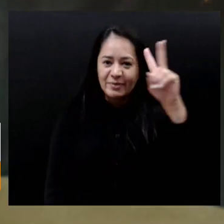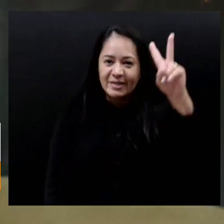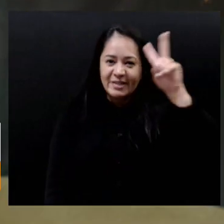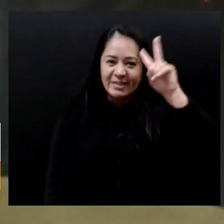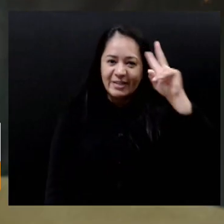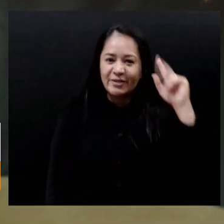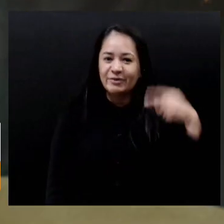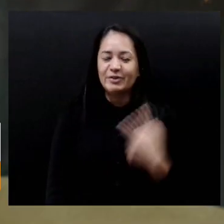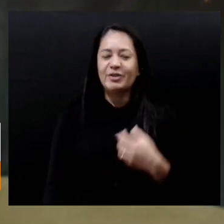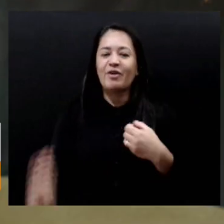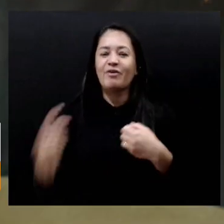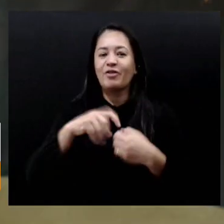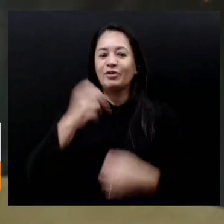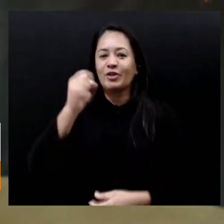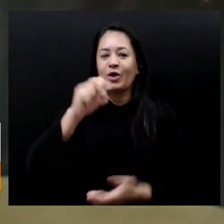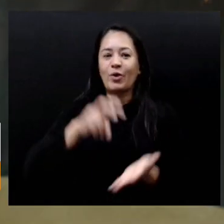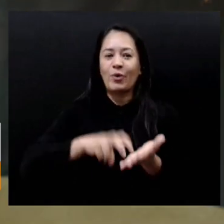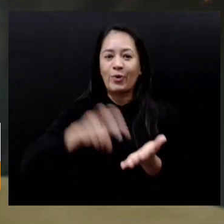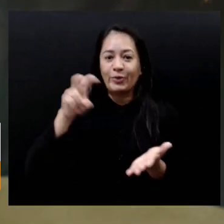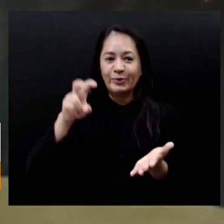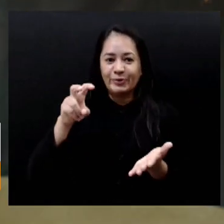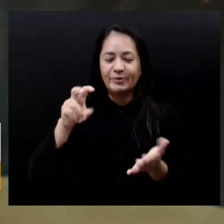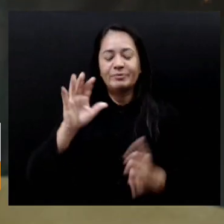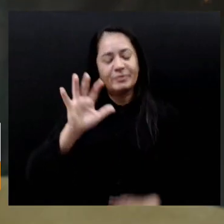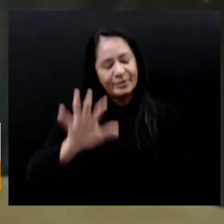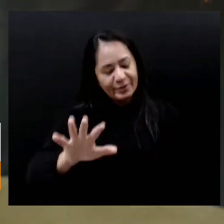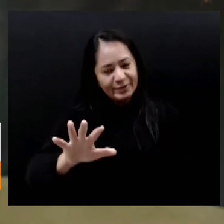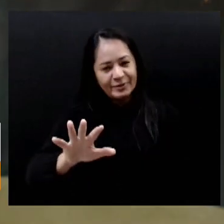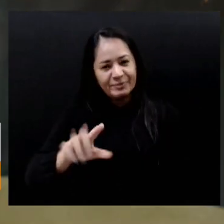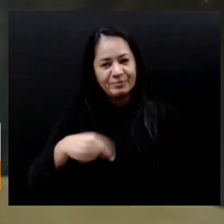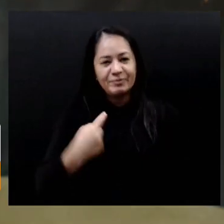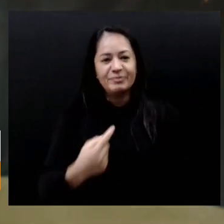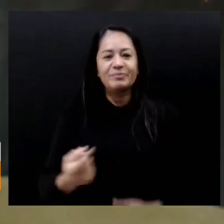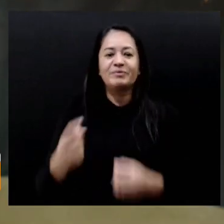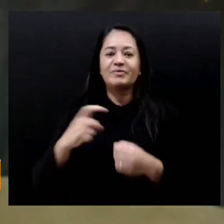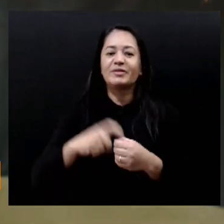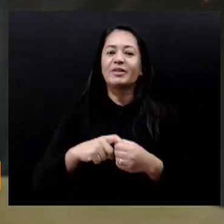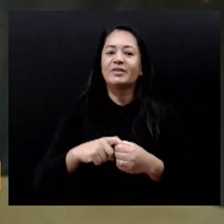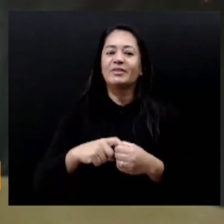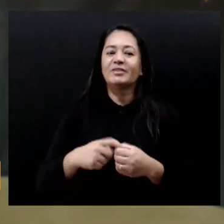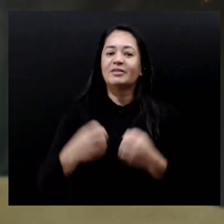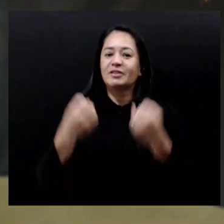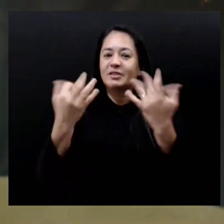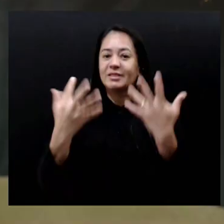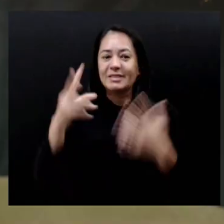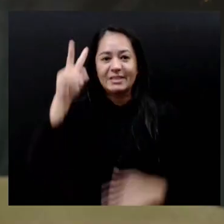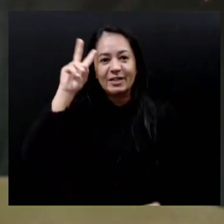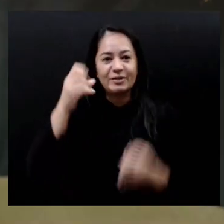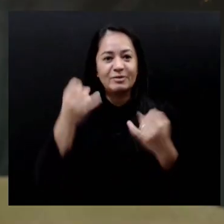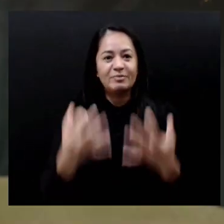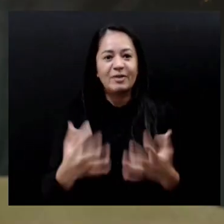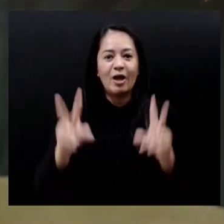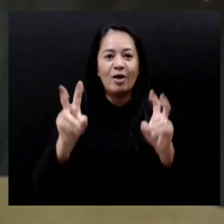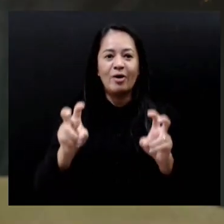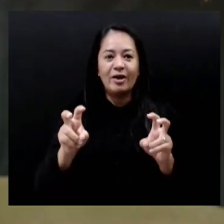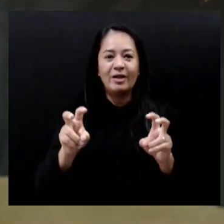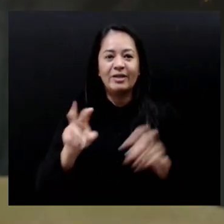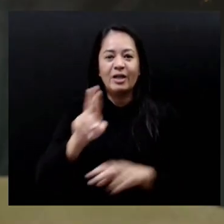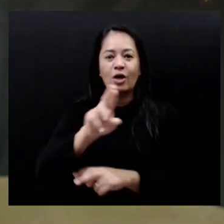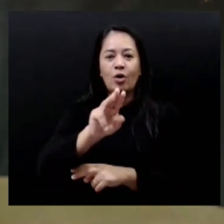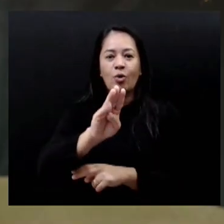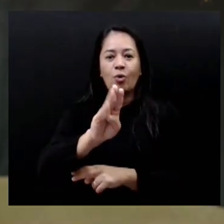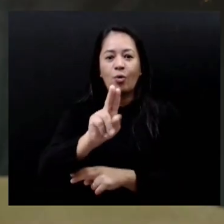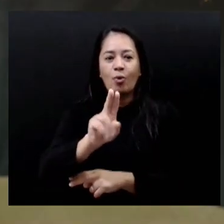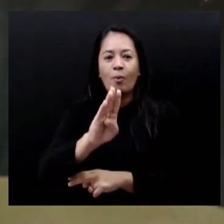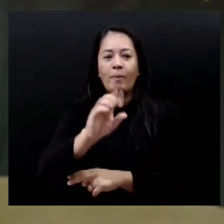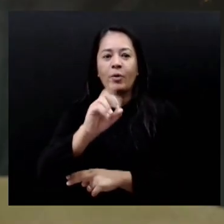manhã? E é isso mesmo, a gente vai falar segunda-feira sobre a ruborização, as pessoas que